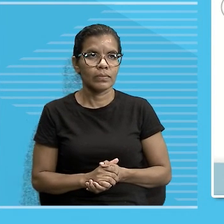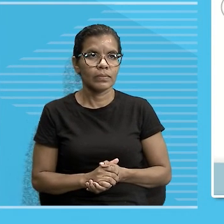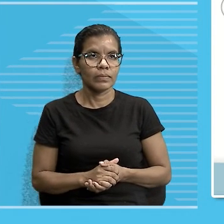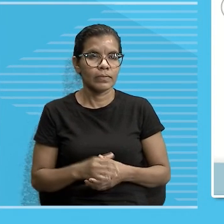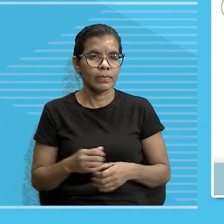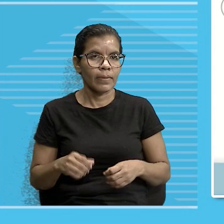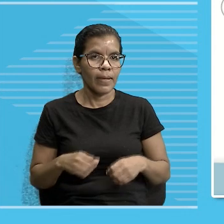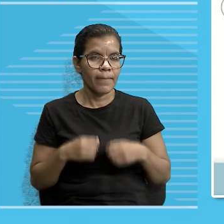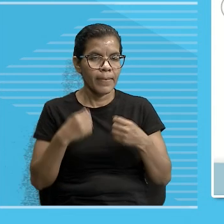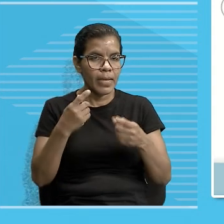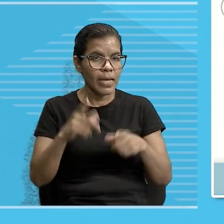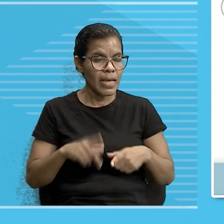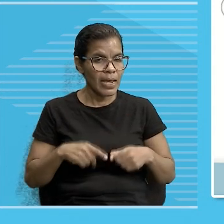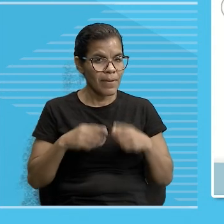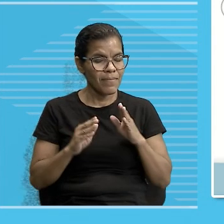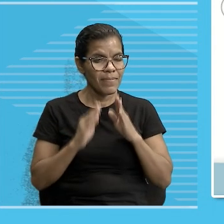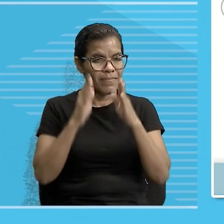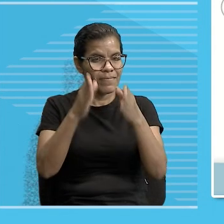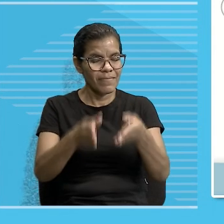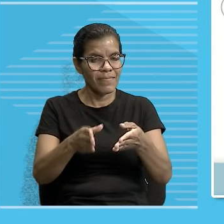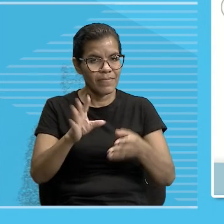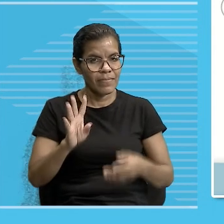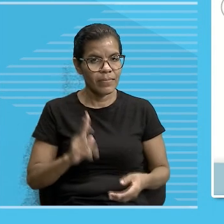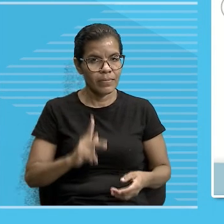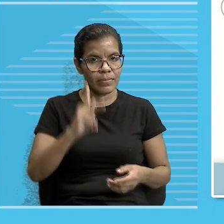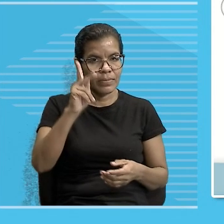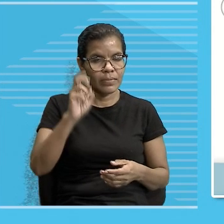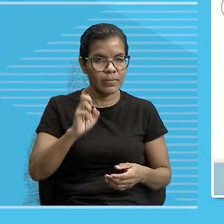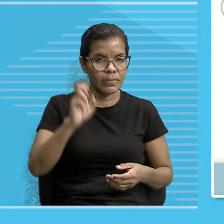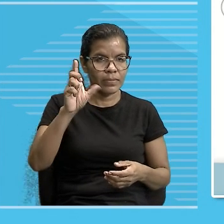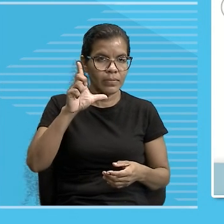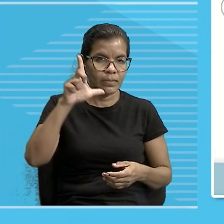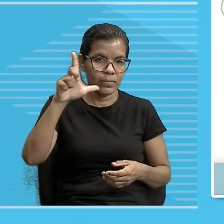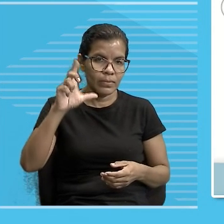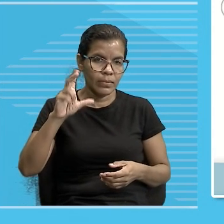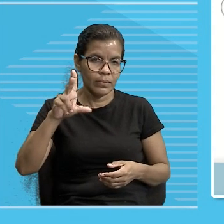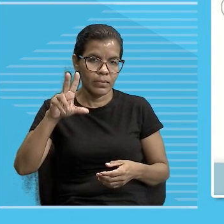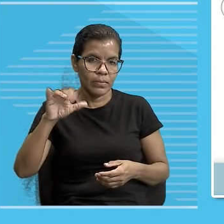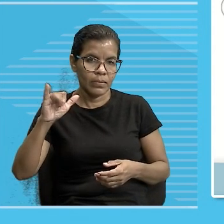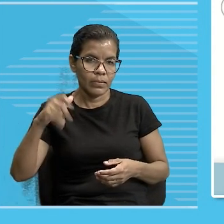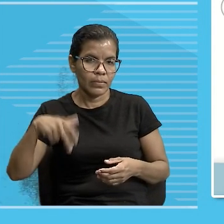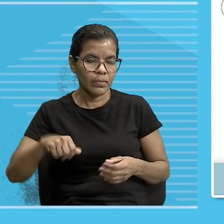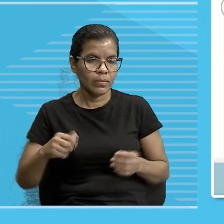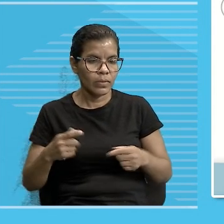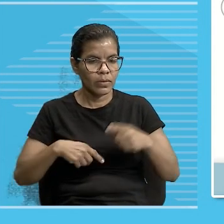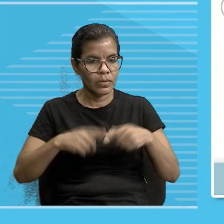E para Kelvin, quando a substância se encontra no zero absoluto,